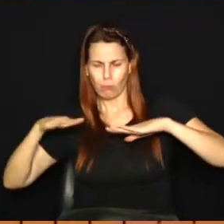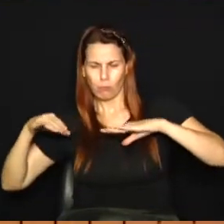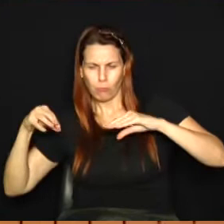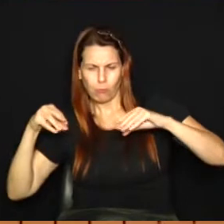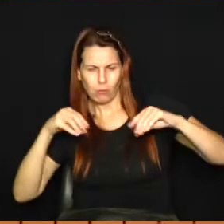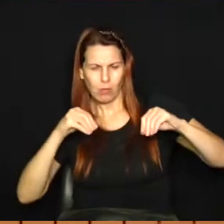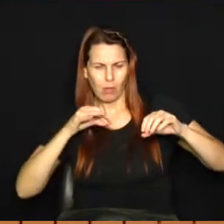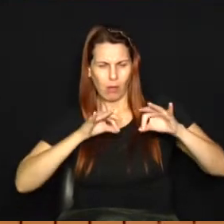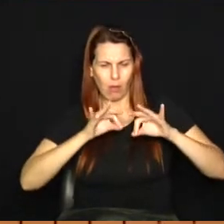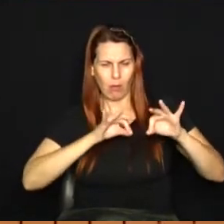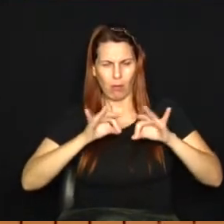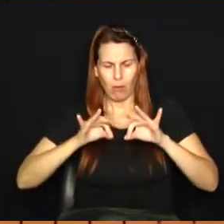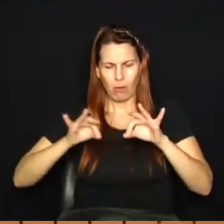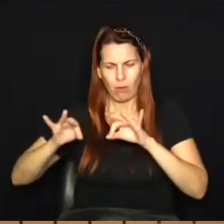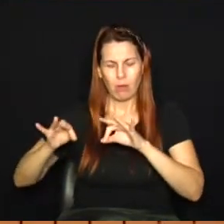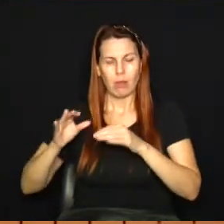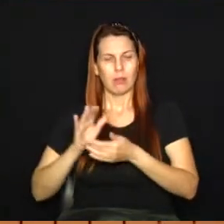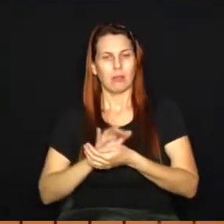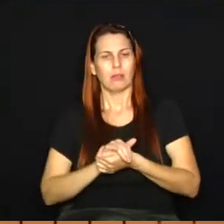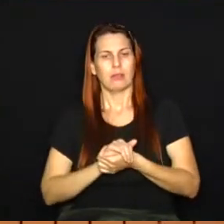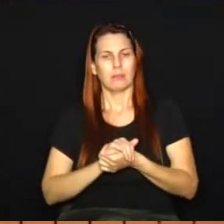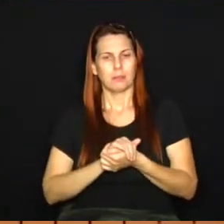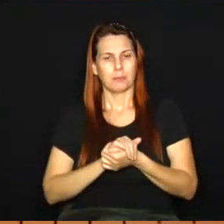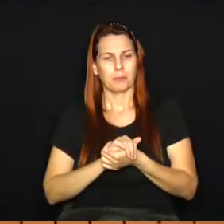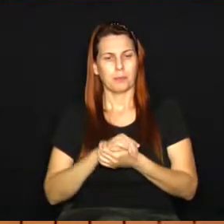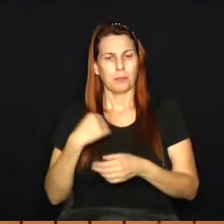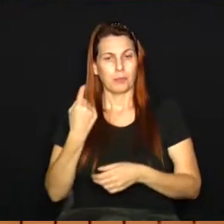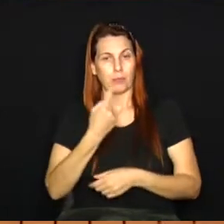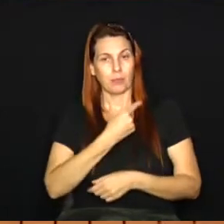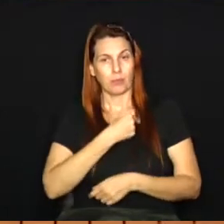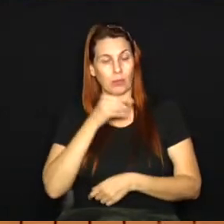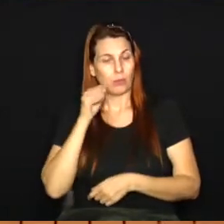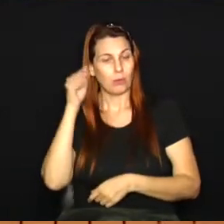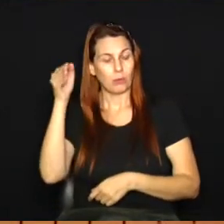bem. Fomos lá na